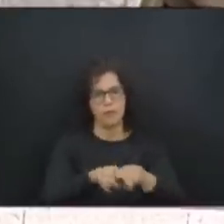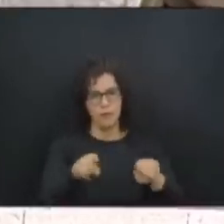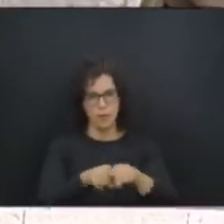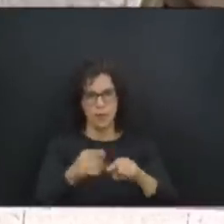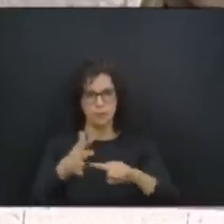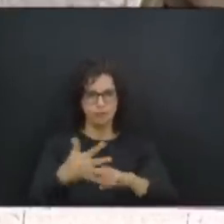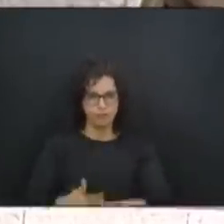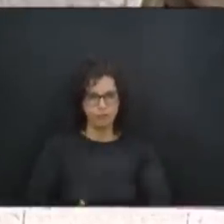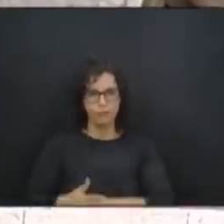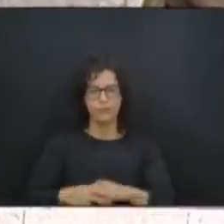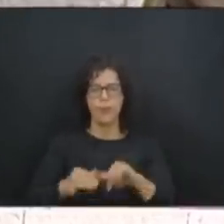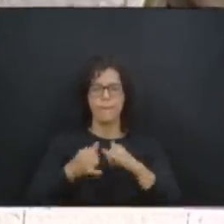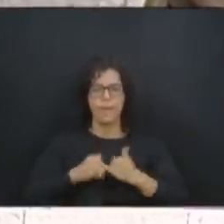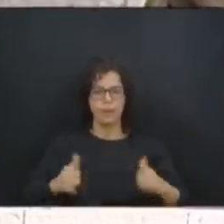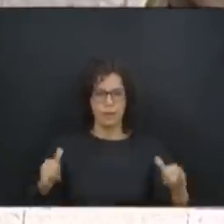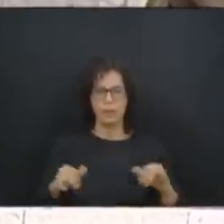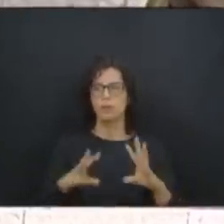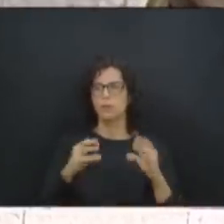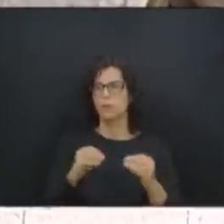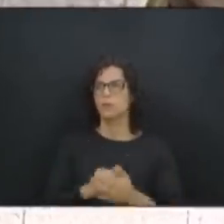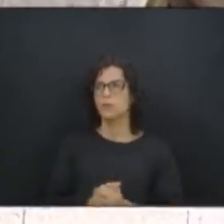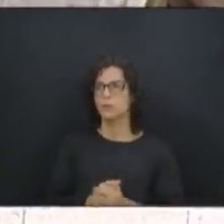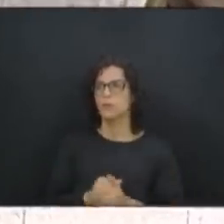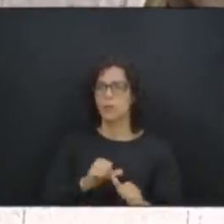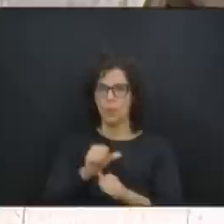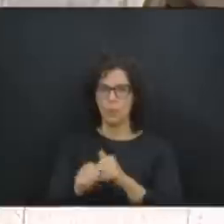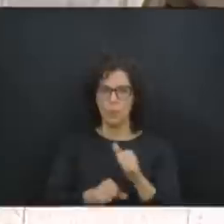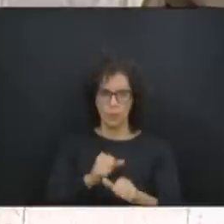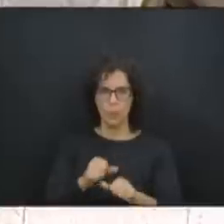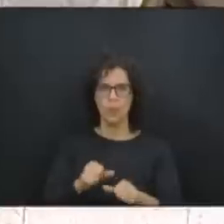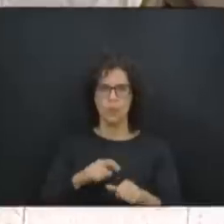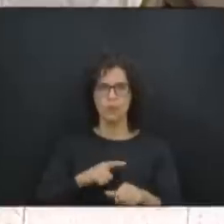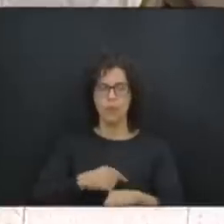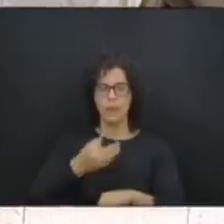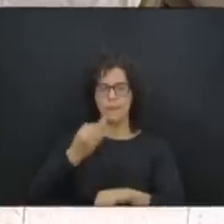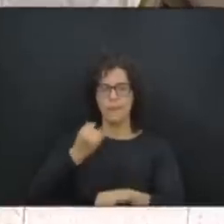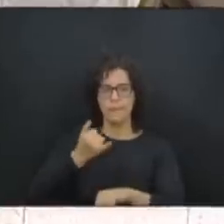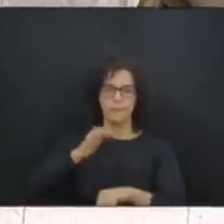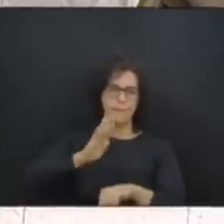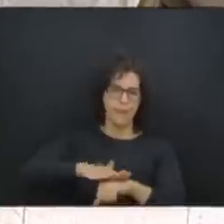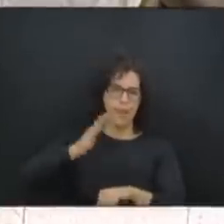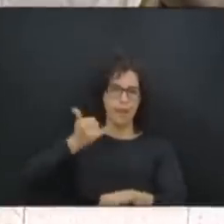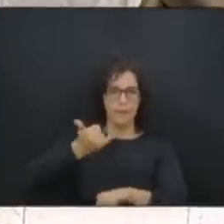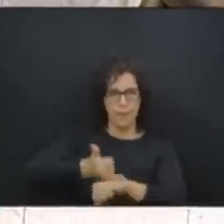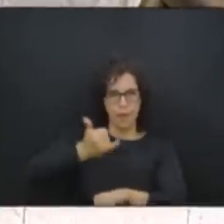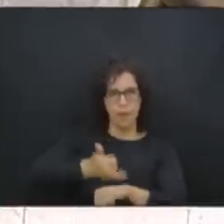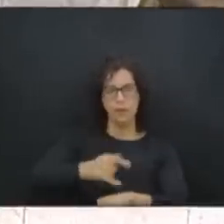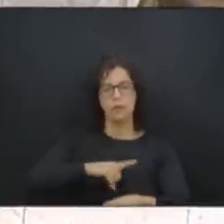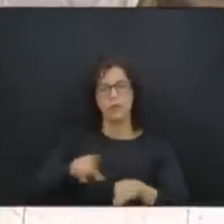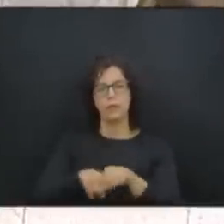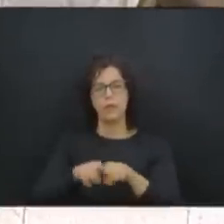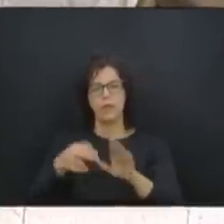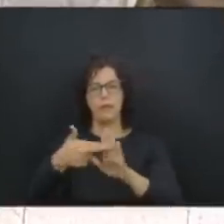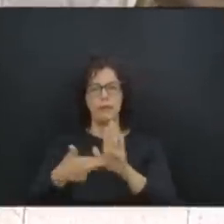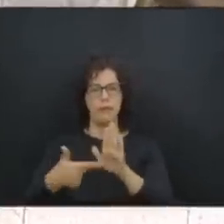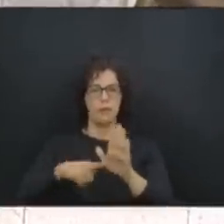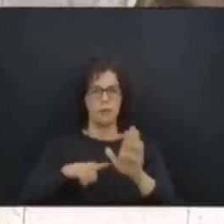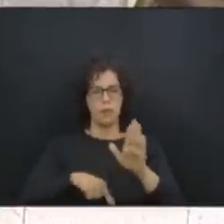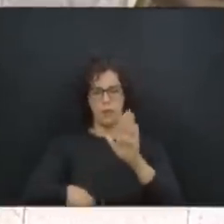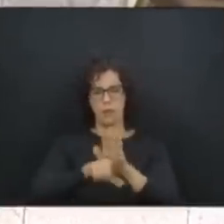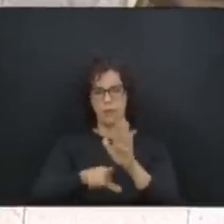geradores e baterias os transformadores de placas metálicas e dá outras providências